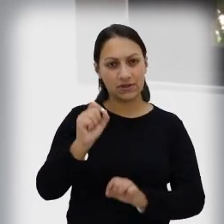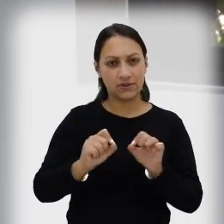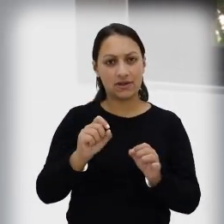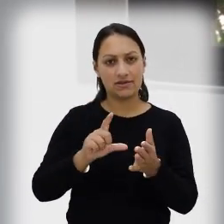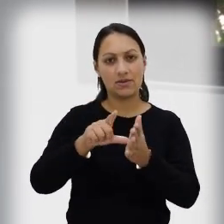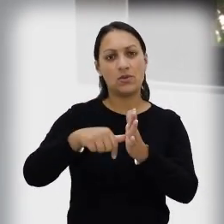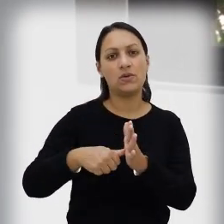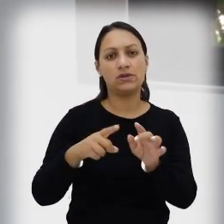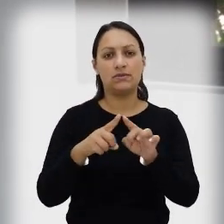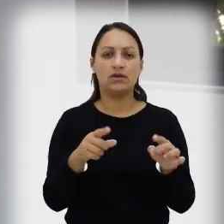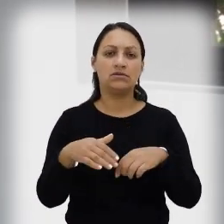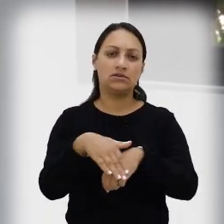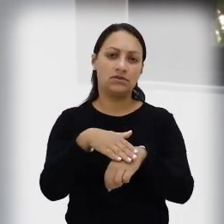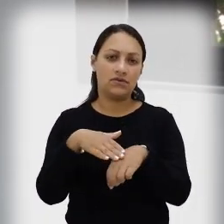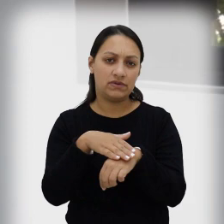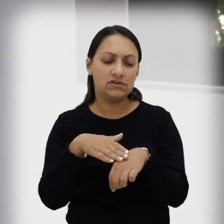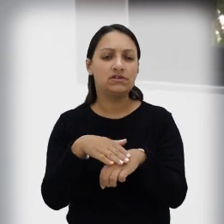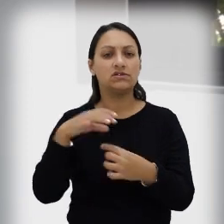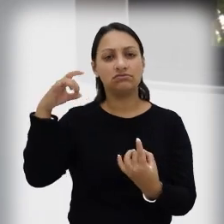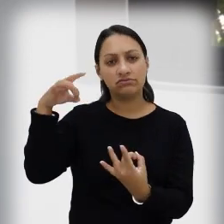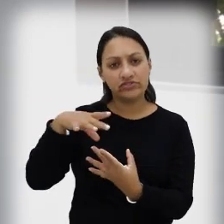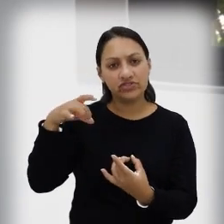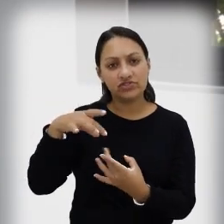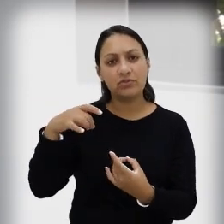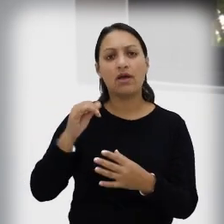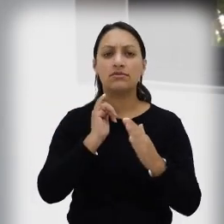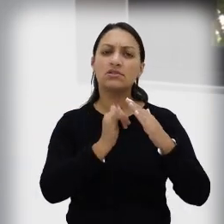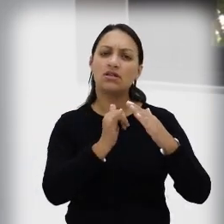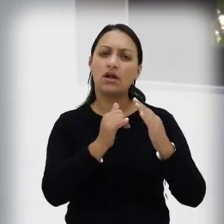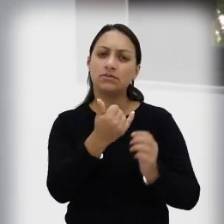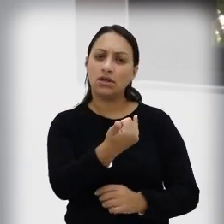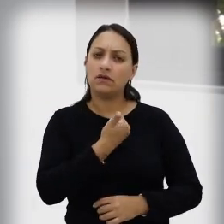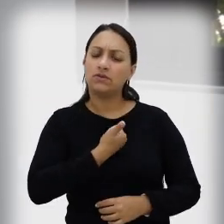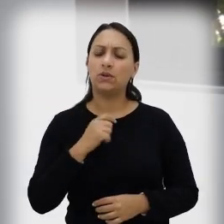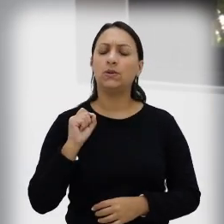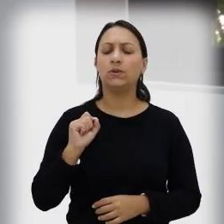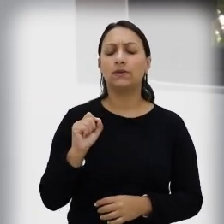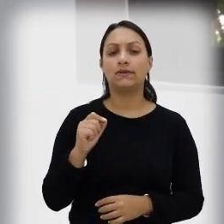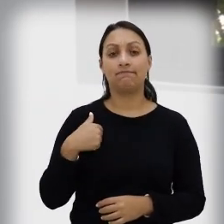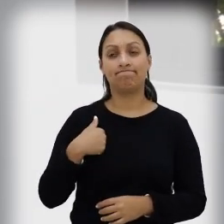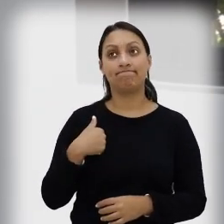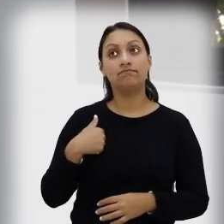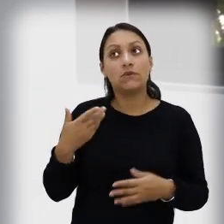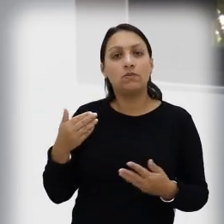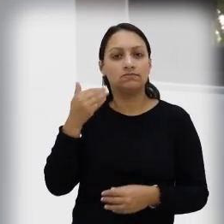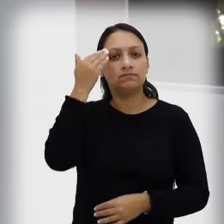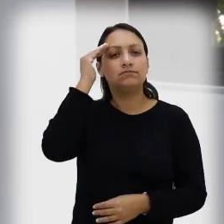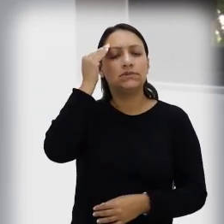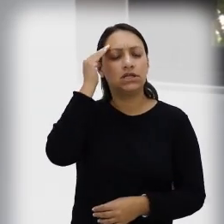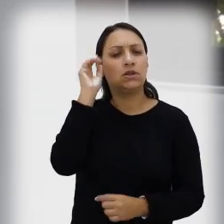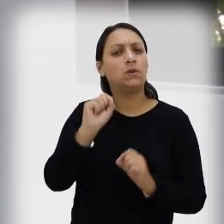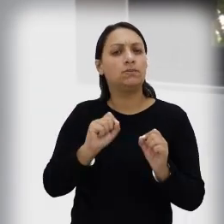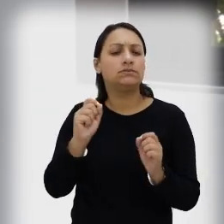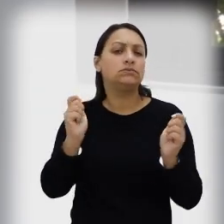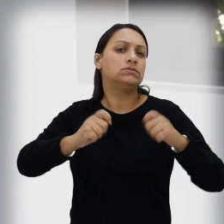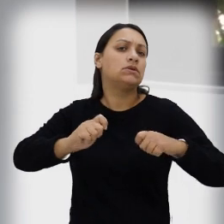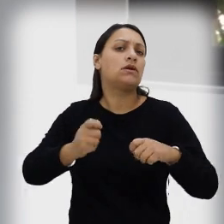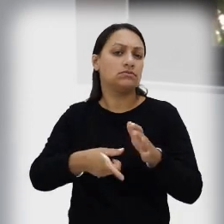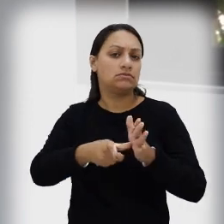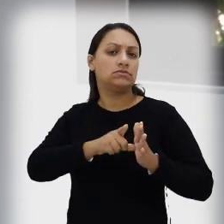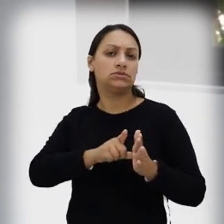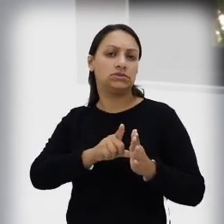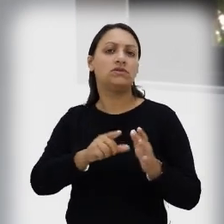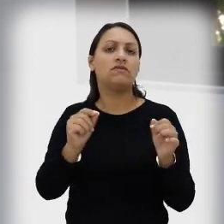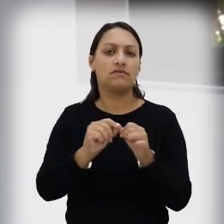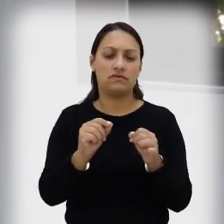aí, conversando, né, nos feedbacks com as startups, a gente entendeu, a equipe interna entendeu que poderia antecipar isso e fazer com que